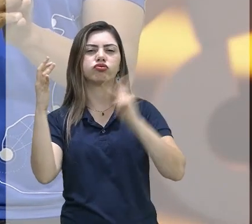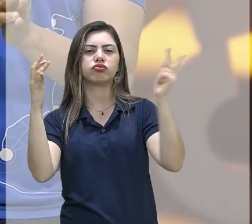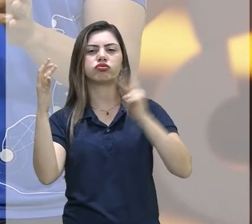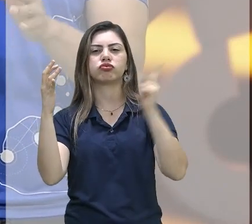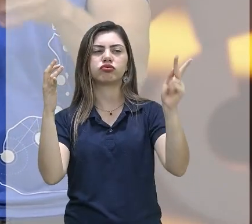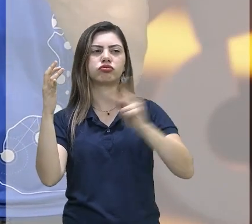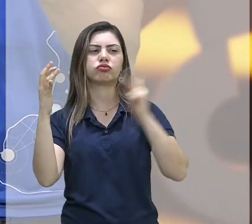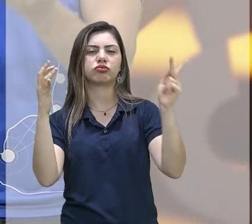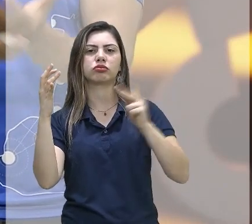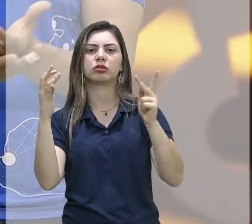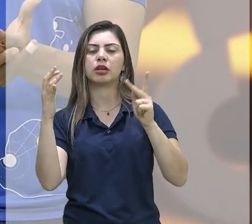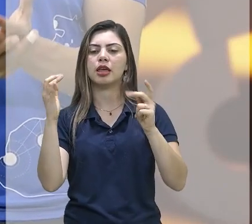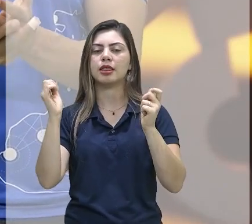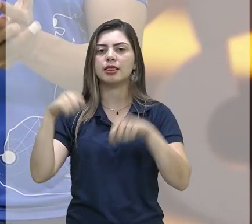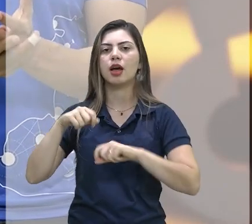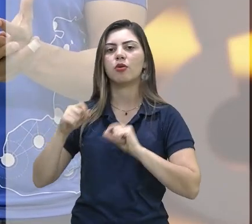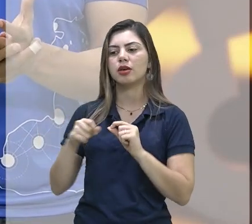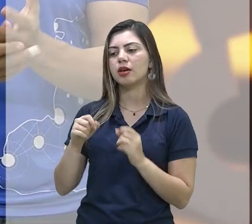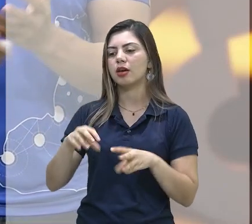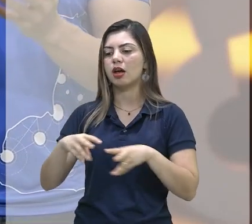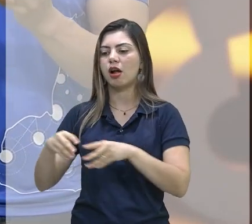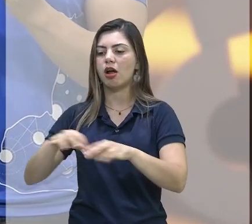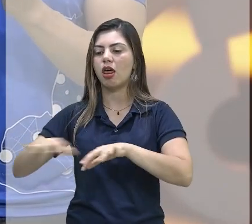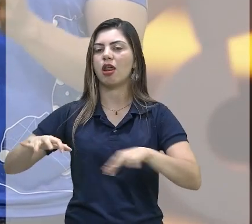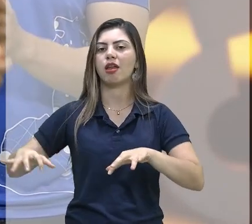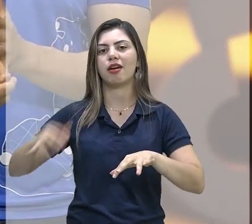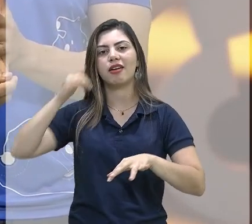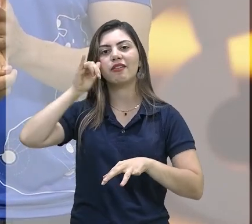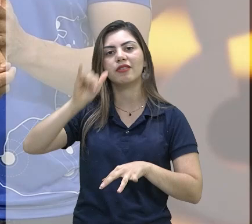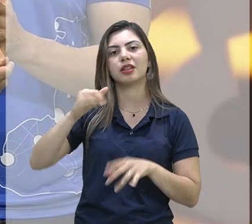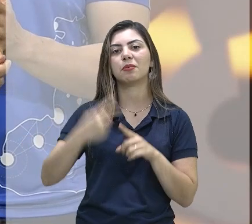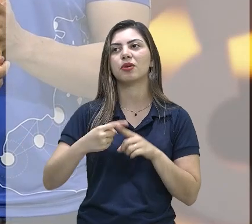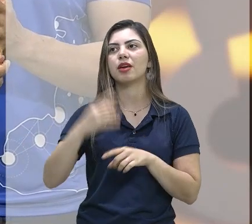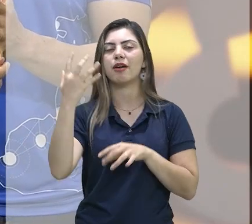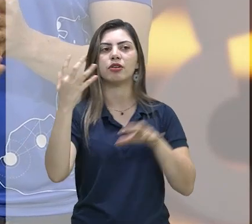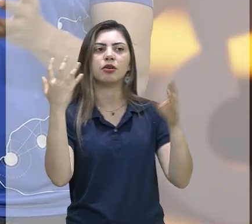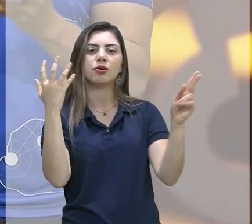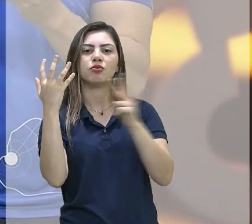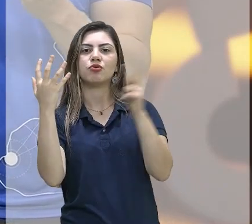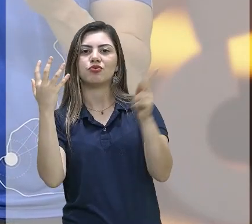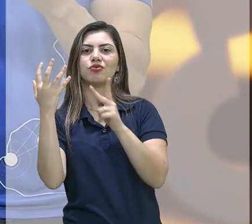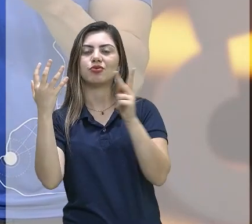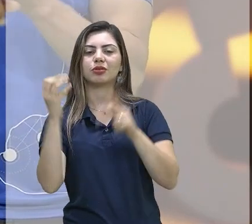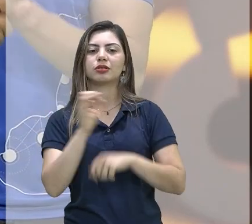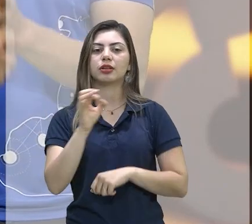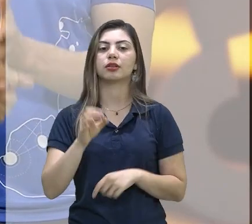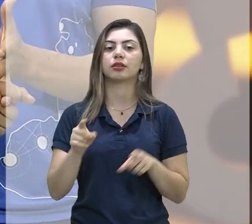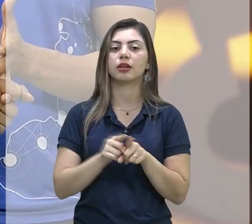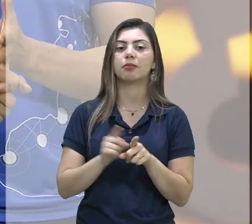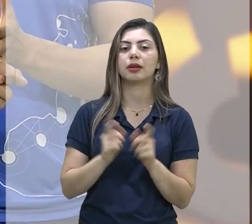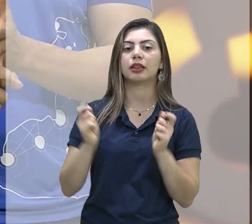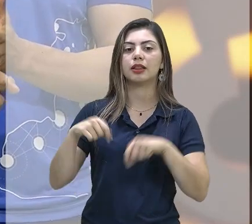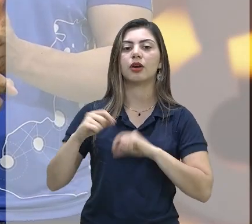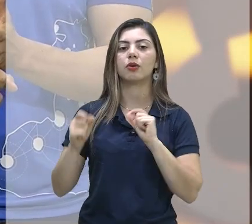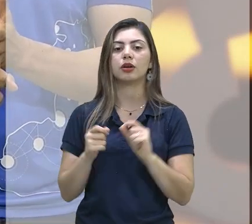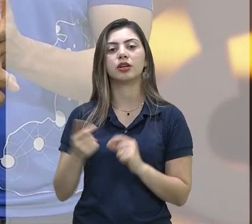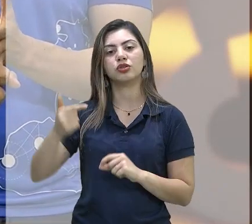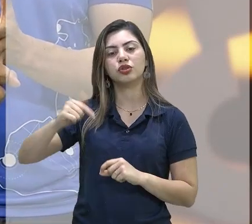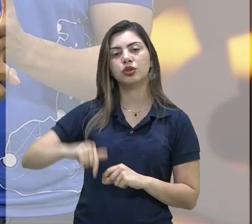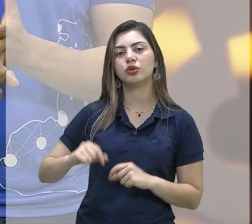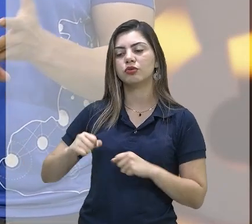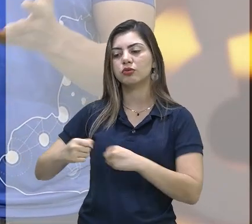uma determinada área e que ela sofra ali erosão. O cordão de vegetação permanente também é um ponto importante. A recomposição das